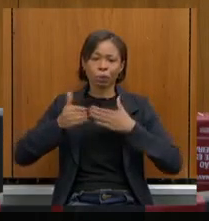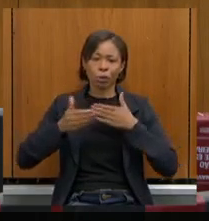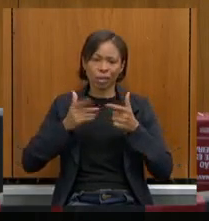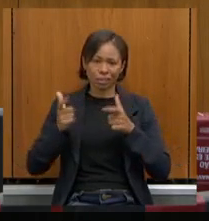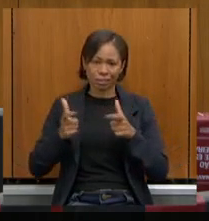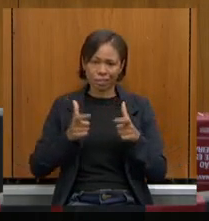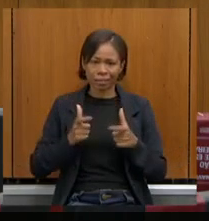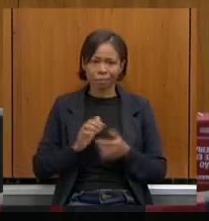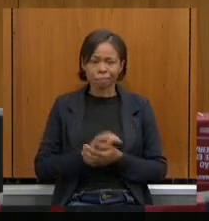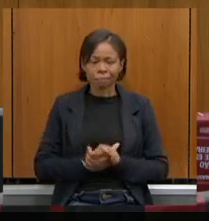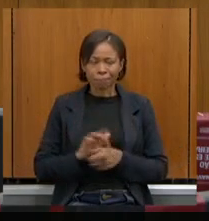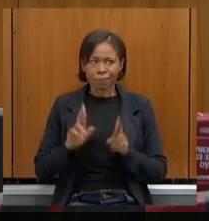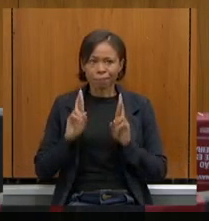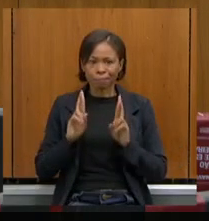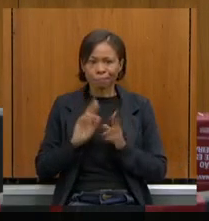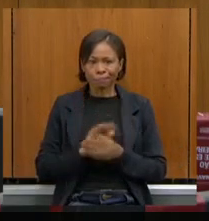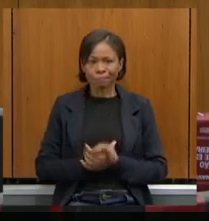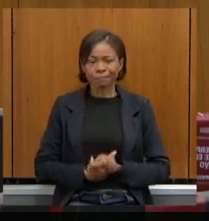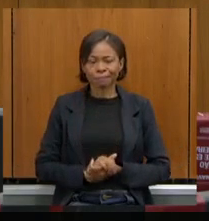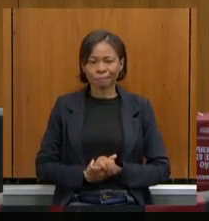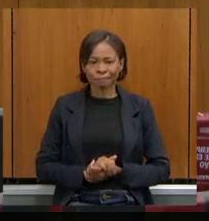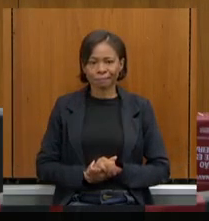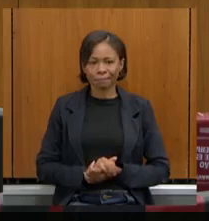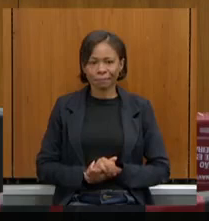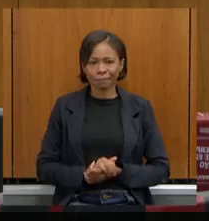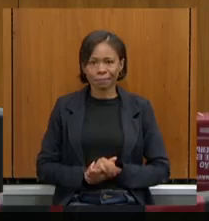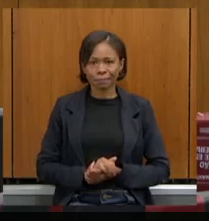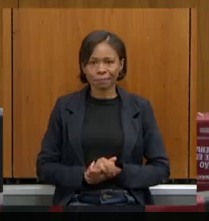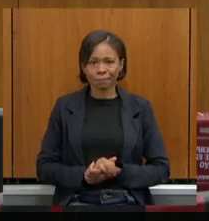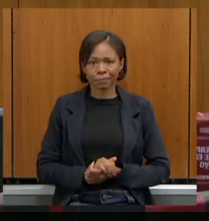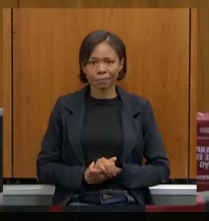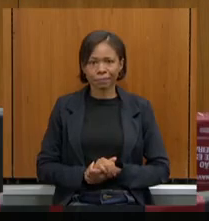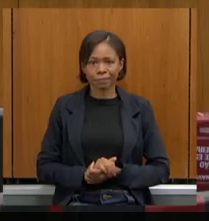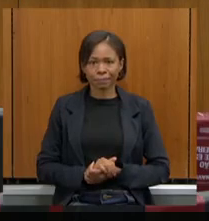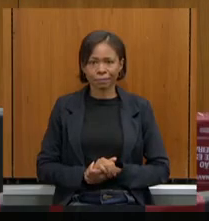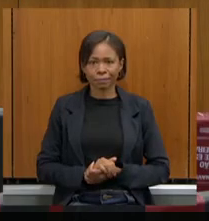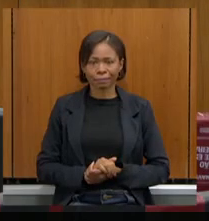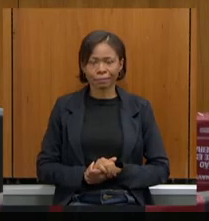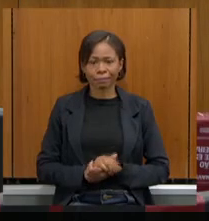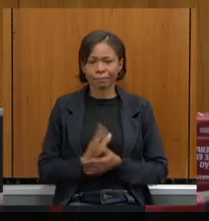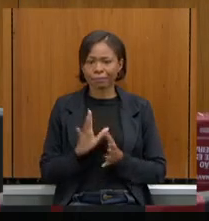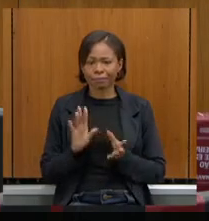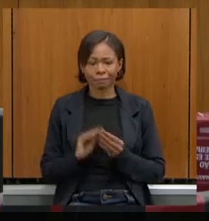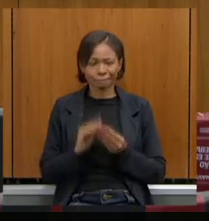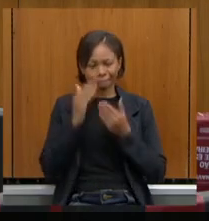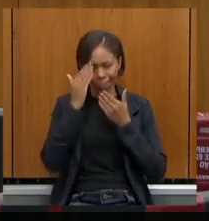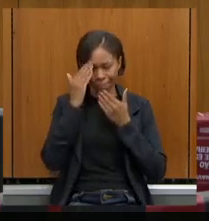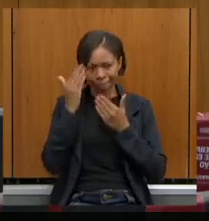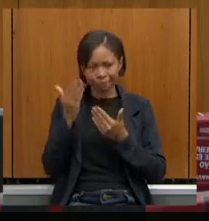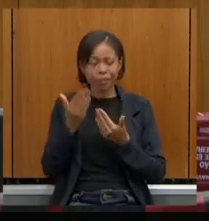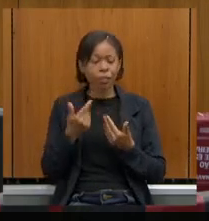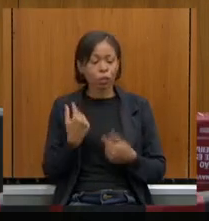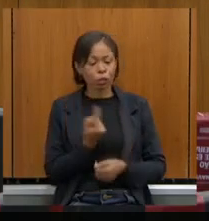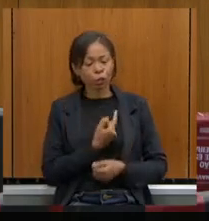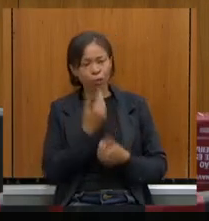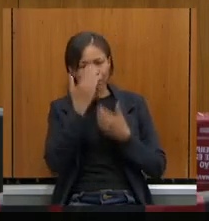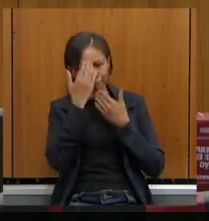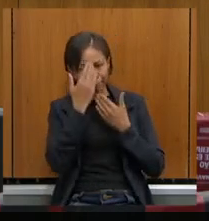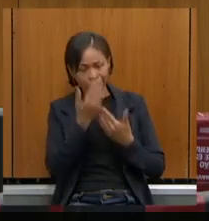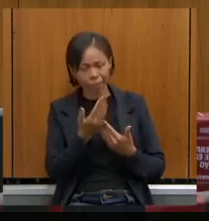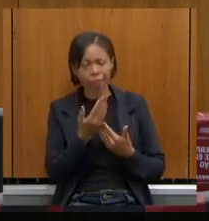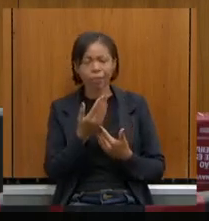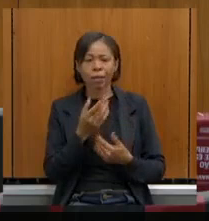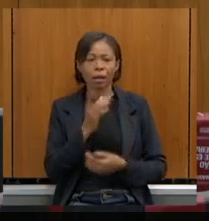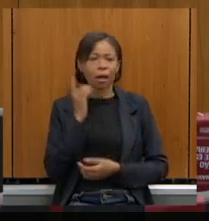Consulto, deputado Marquinhos, deseja... Está ok? Encerro e agradeço. Ok, nós que agradecemos ao deputado Marquinhos